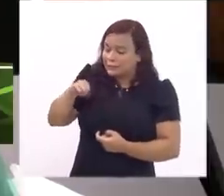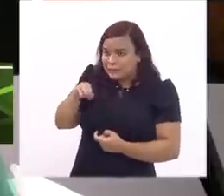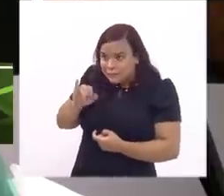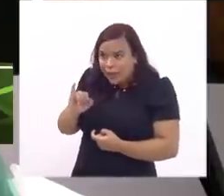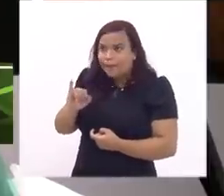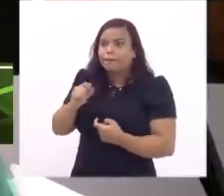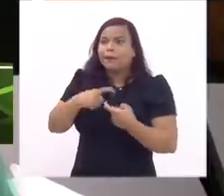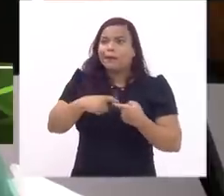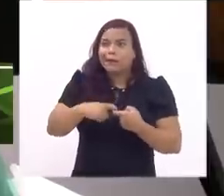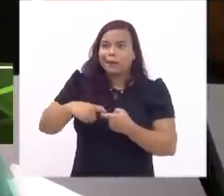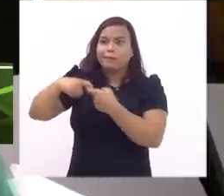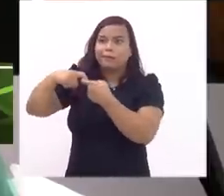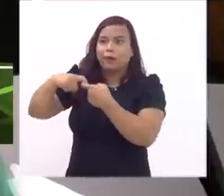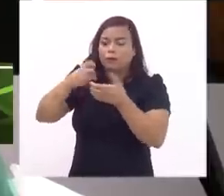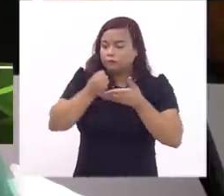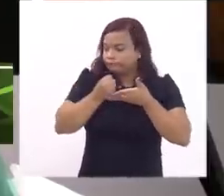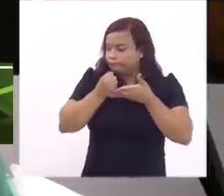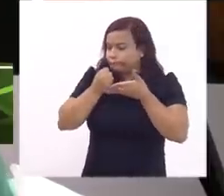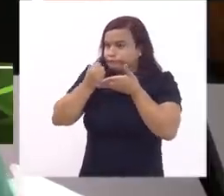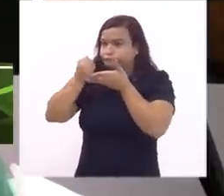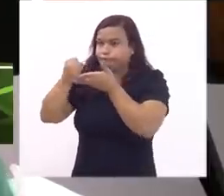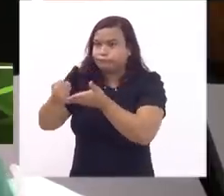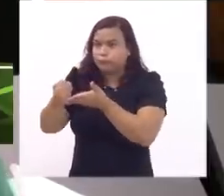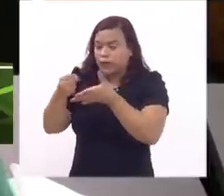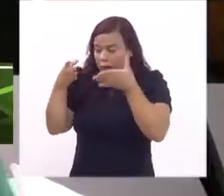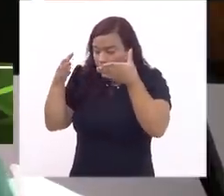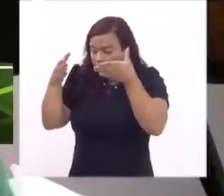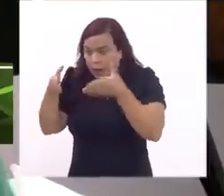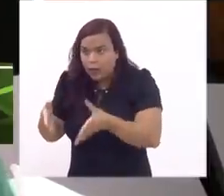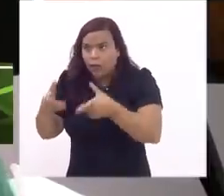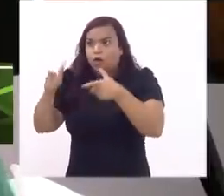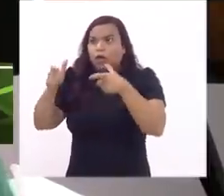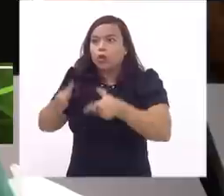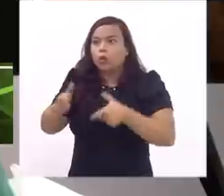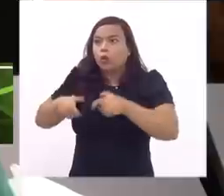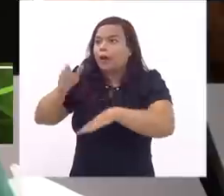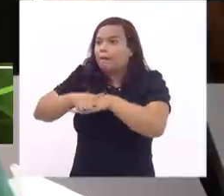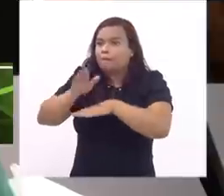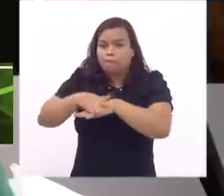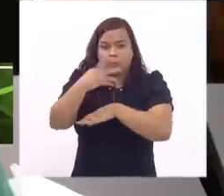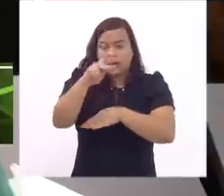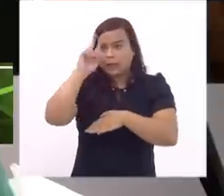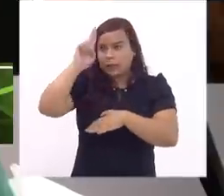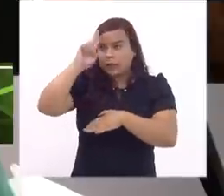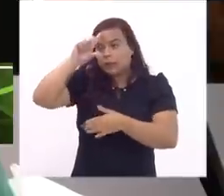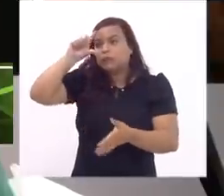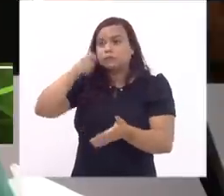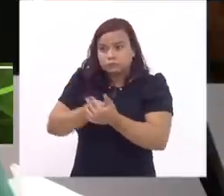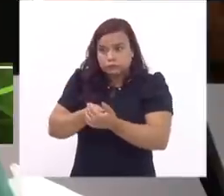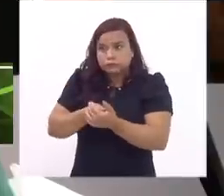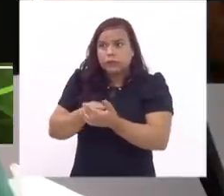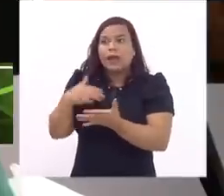sua conveniência, até que se dê lá todos os trâmites